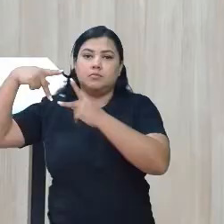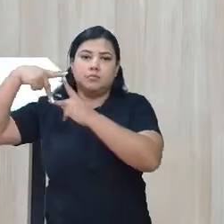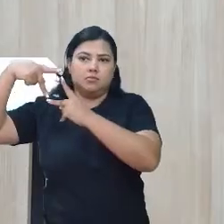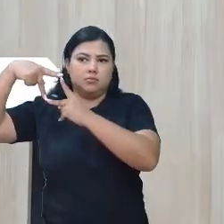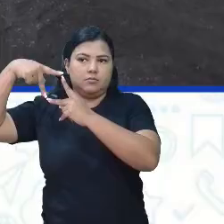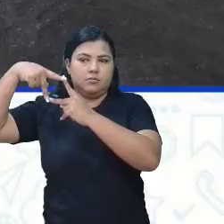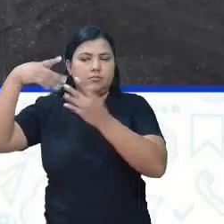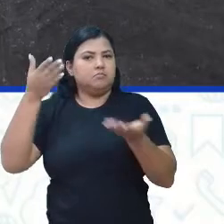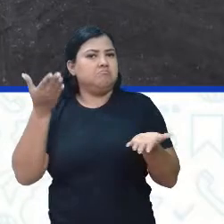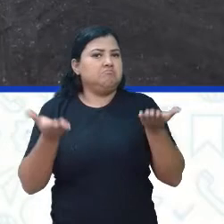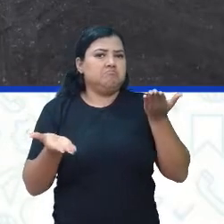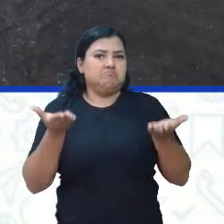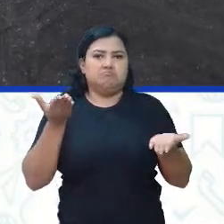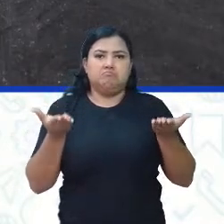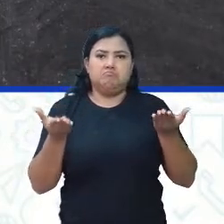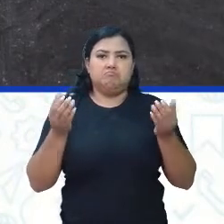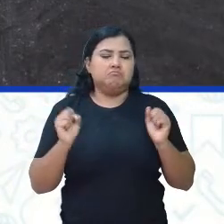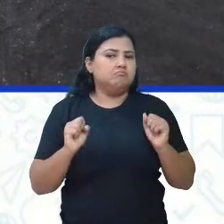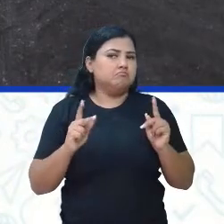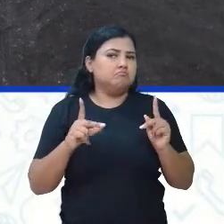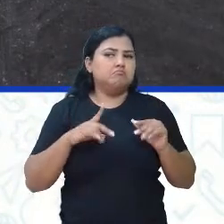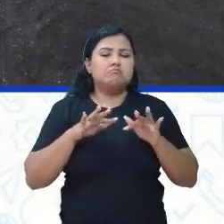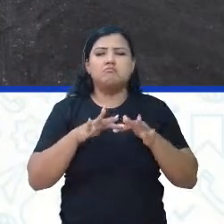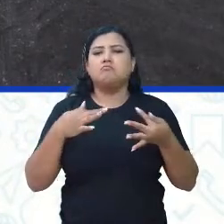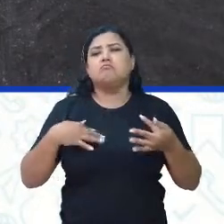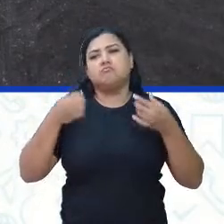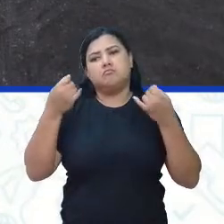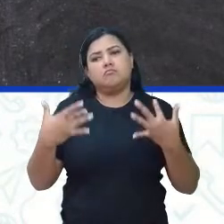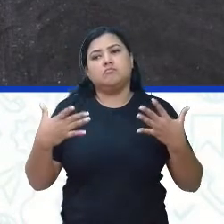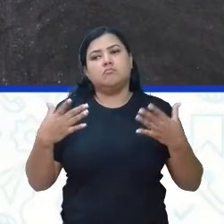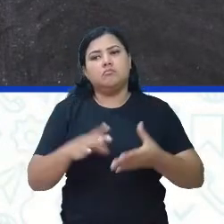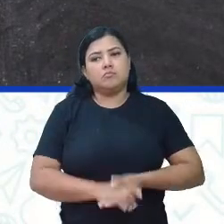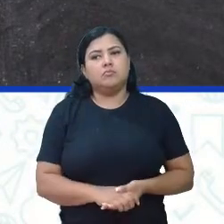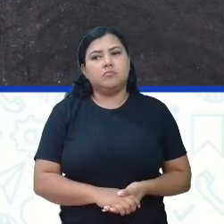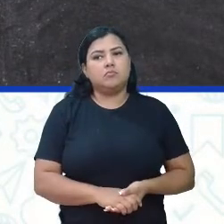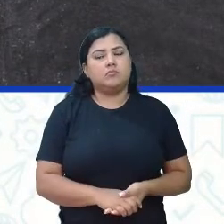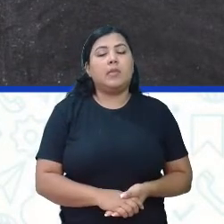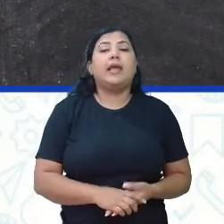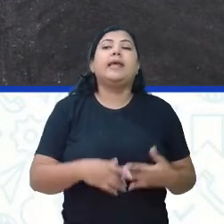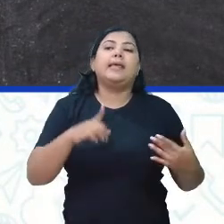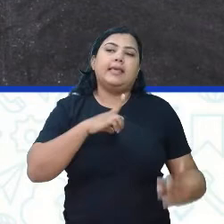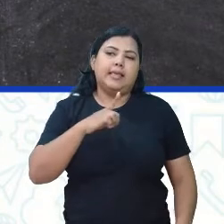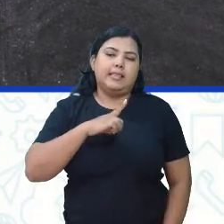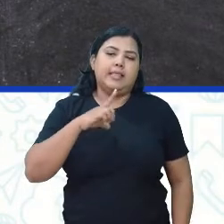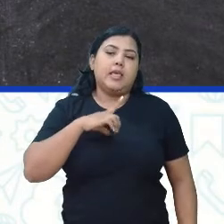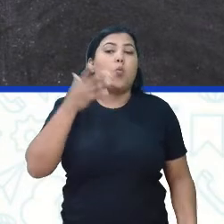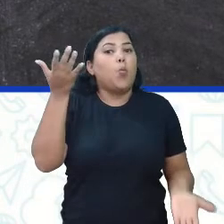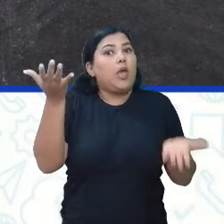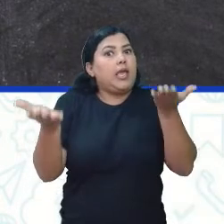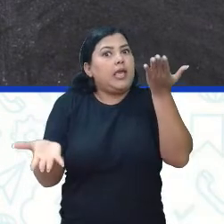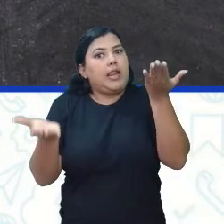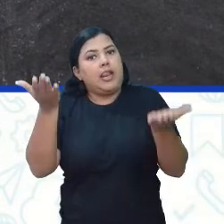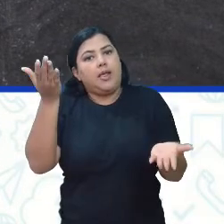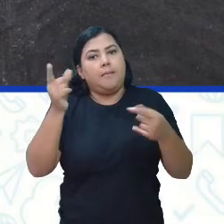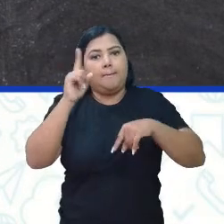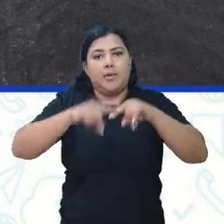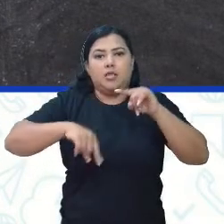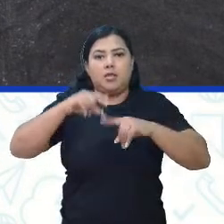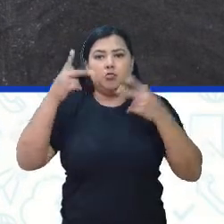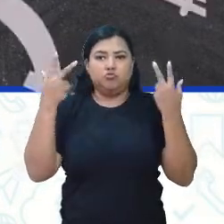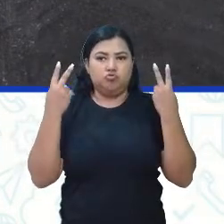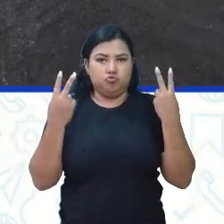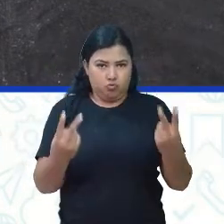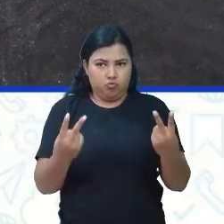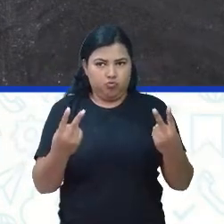está equilibrado, eu simplesmente estou dizendo o seguinte, que está tendo um equilíbrio entre esses dois objetos aí, e